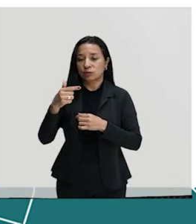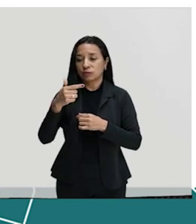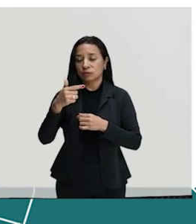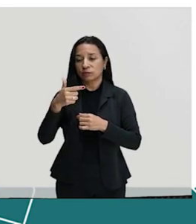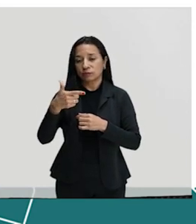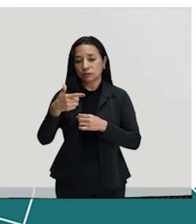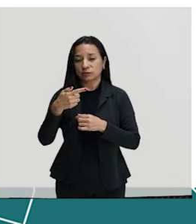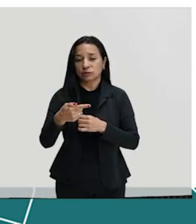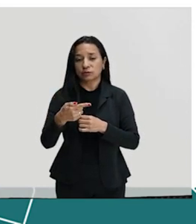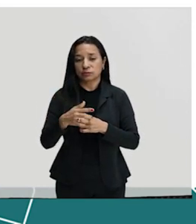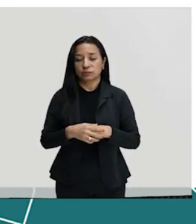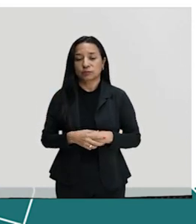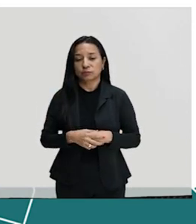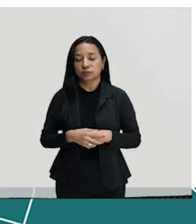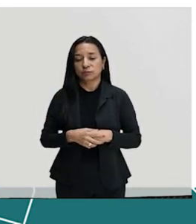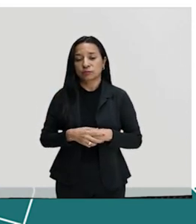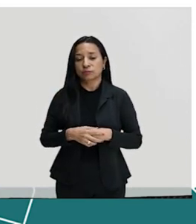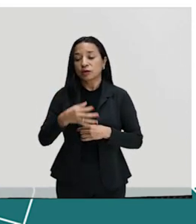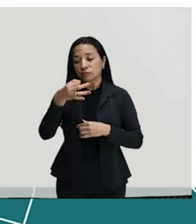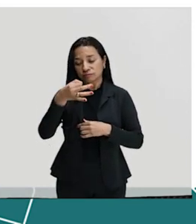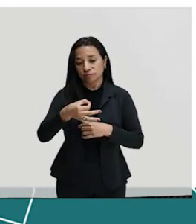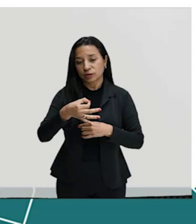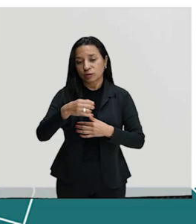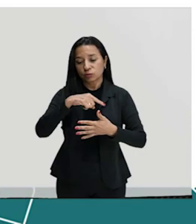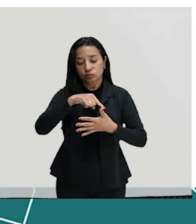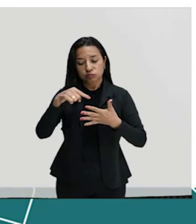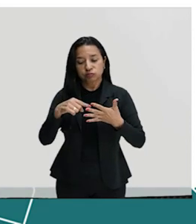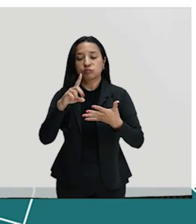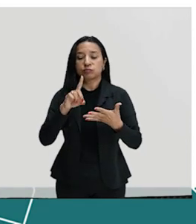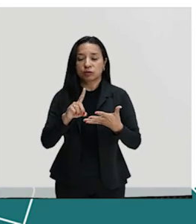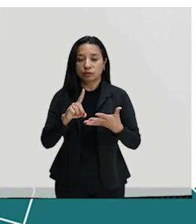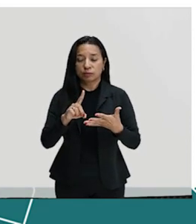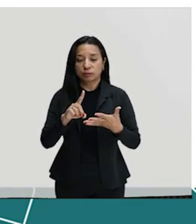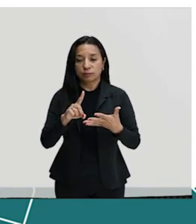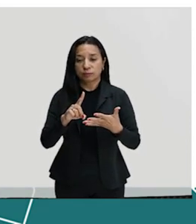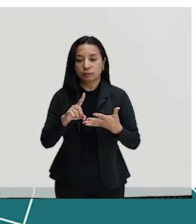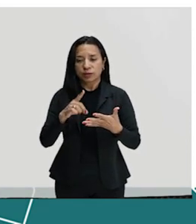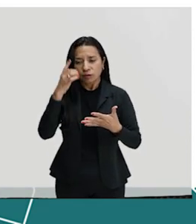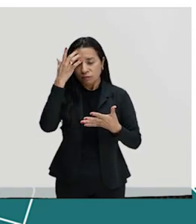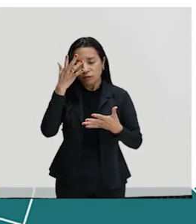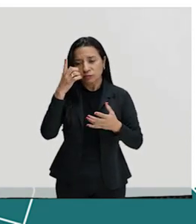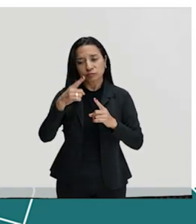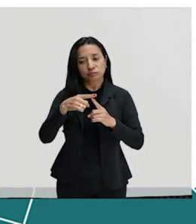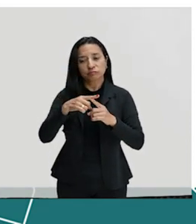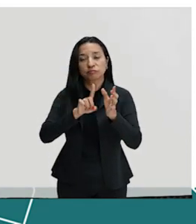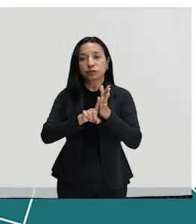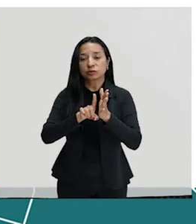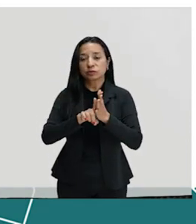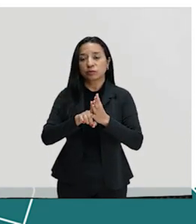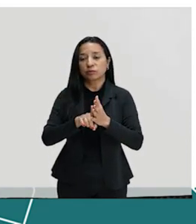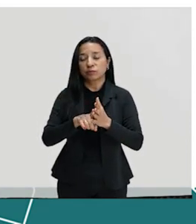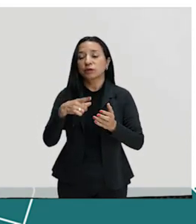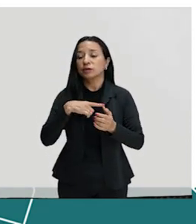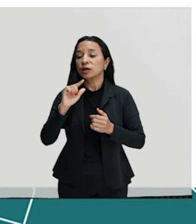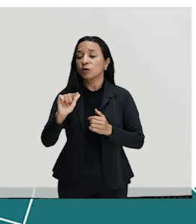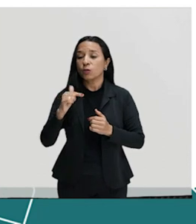27 F ok comoem fácil esse tipo de questão existe uma outra